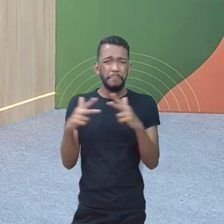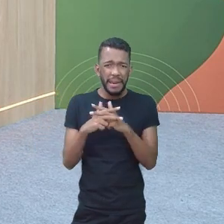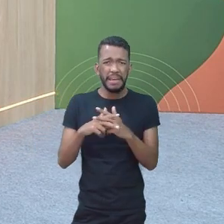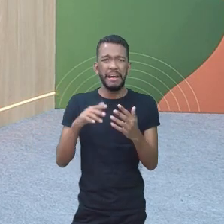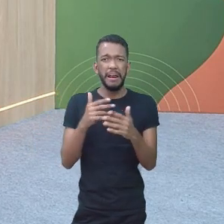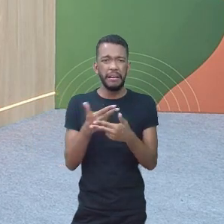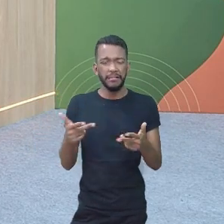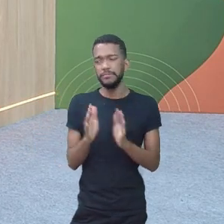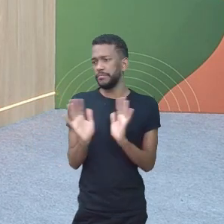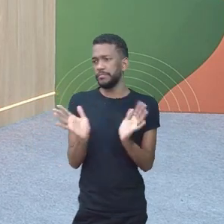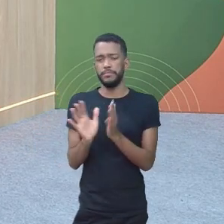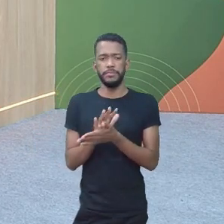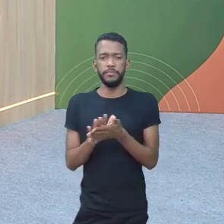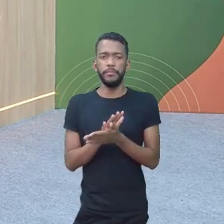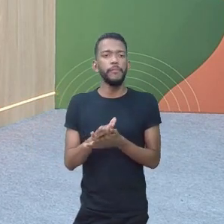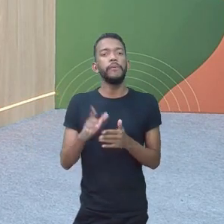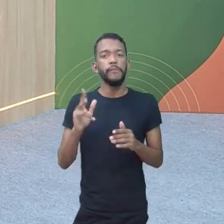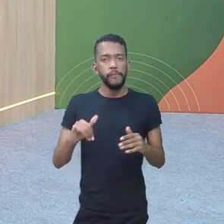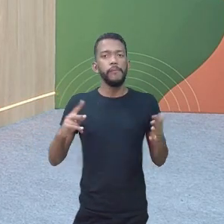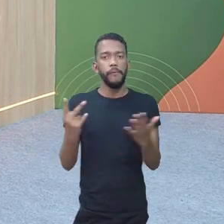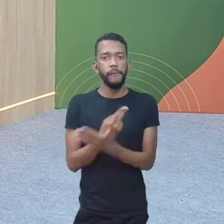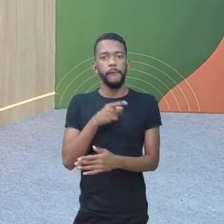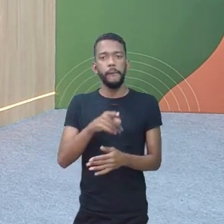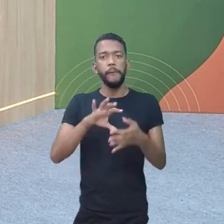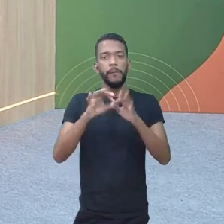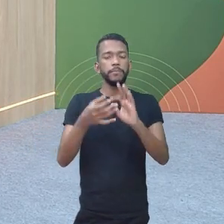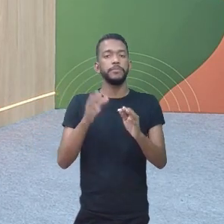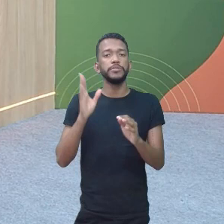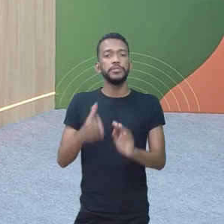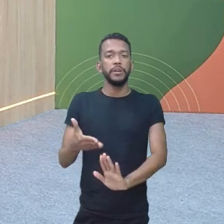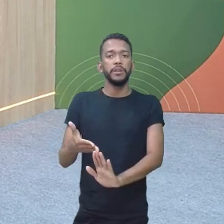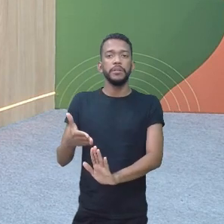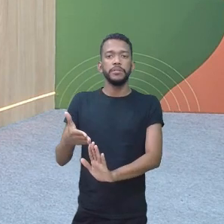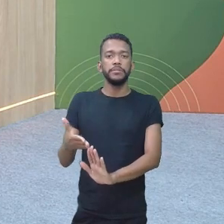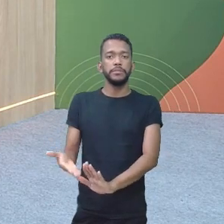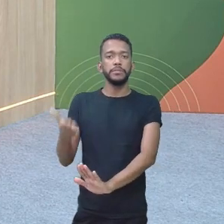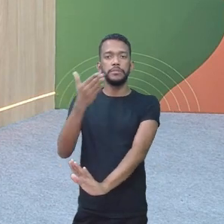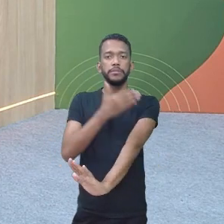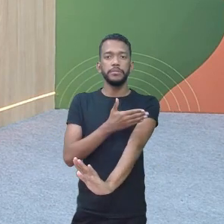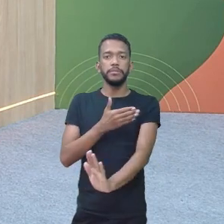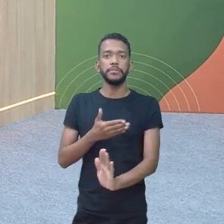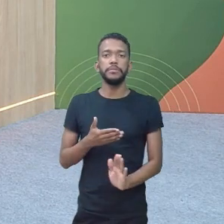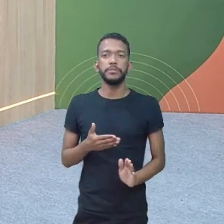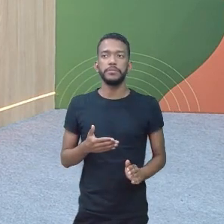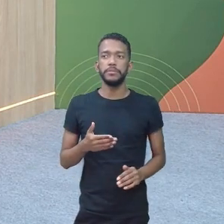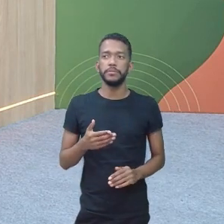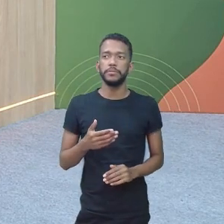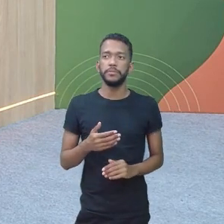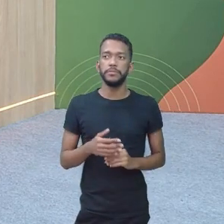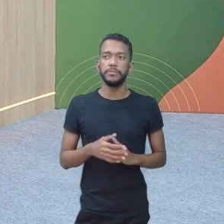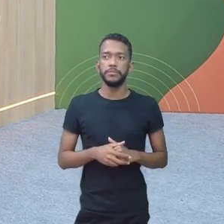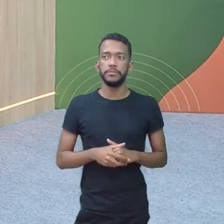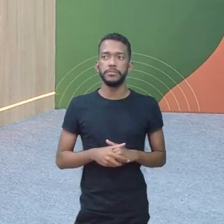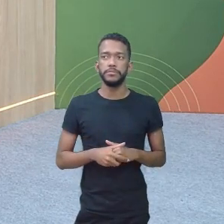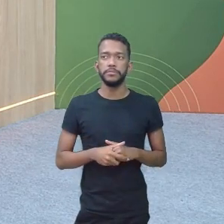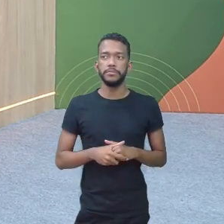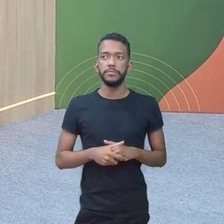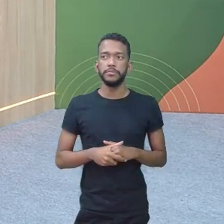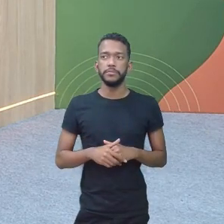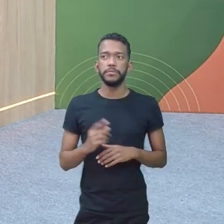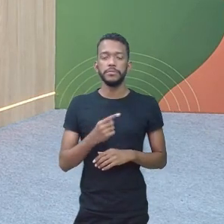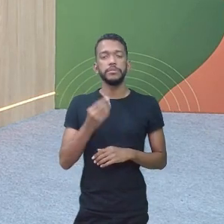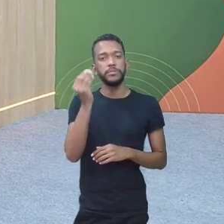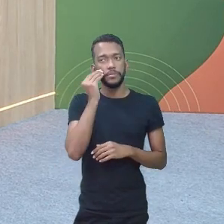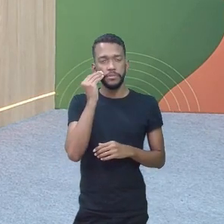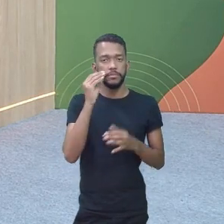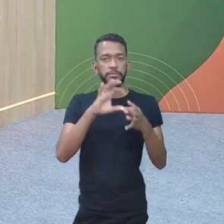nada, justamente para acontecer esses jogos. Coisa que não ocorreu nos jogos que a gente já